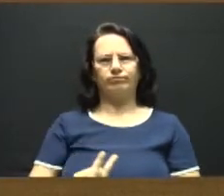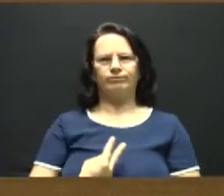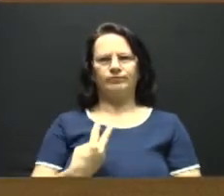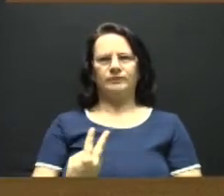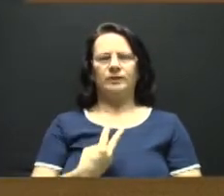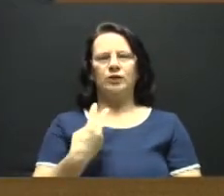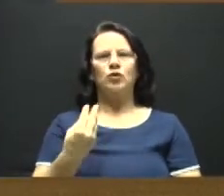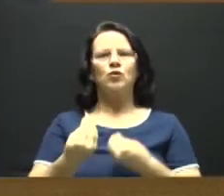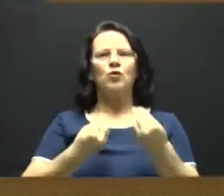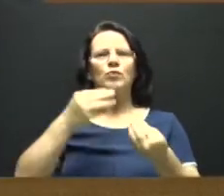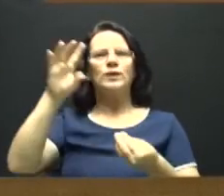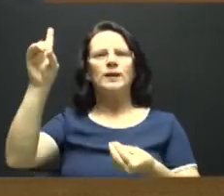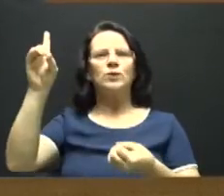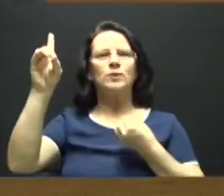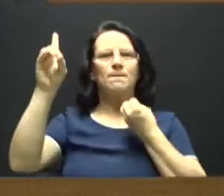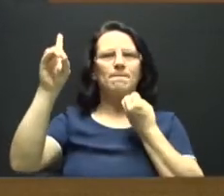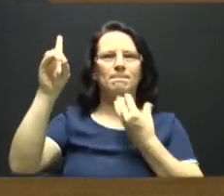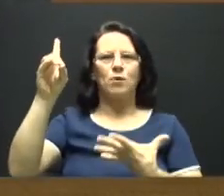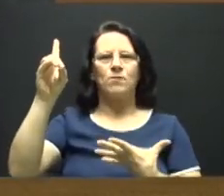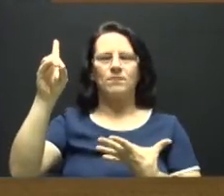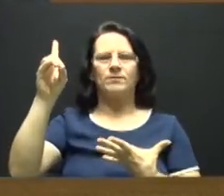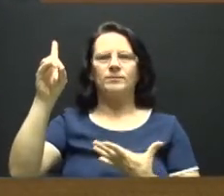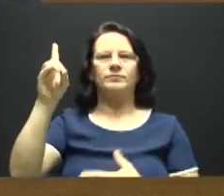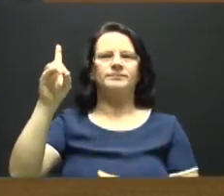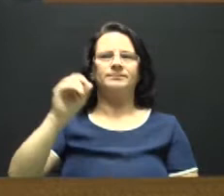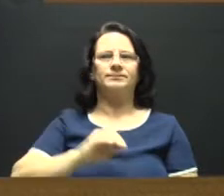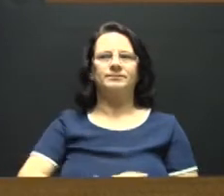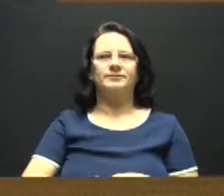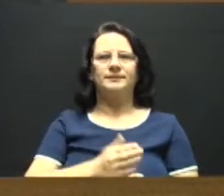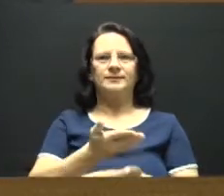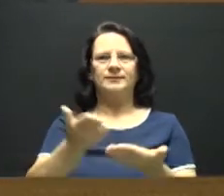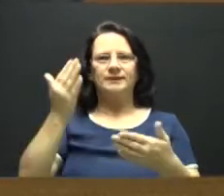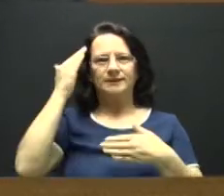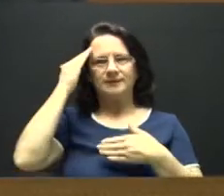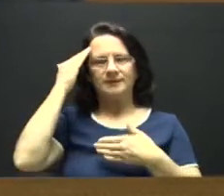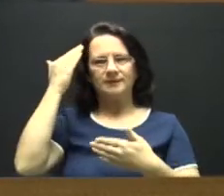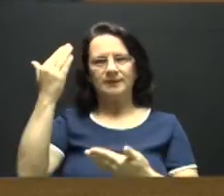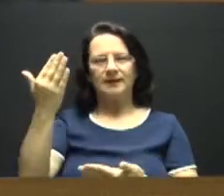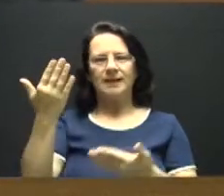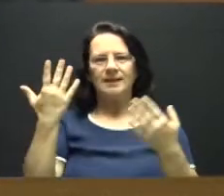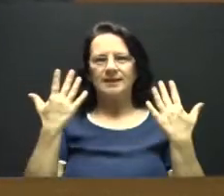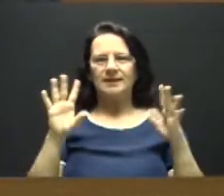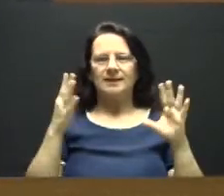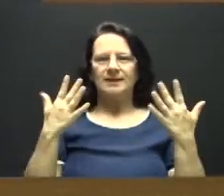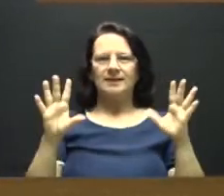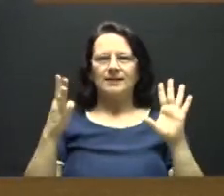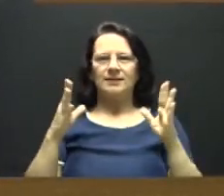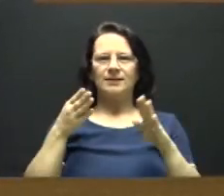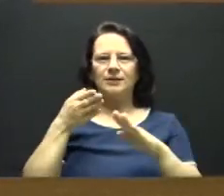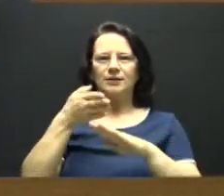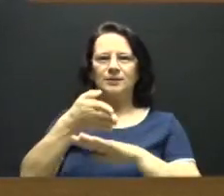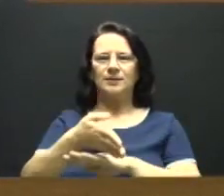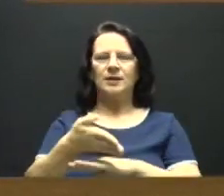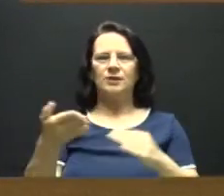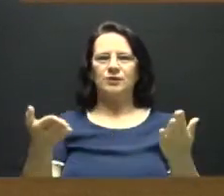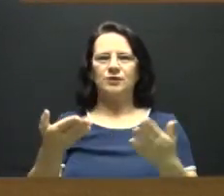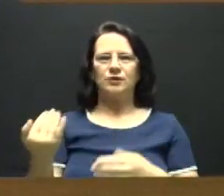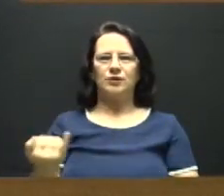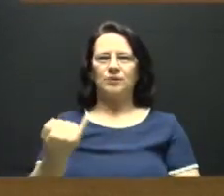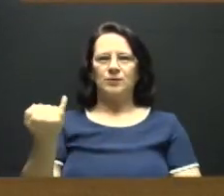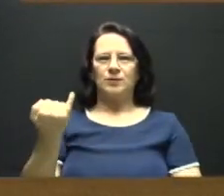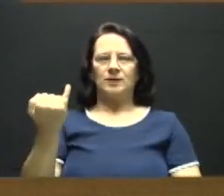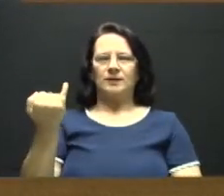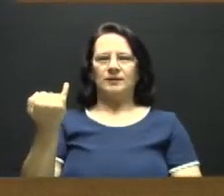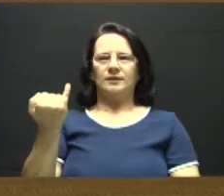o quanto deus tem sido bom conosco então a todos vocês muito obrigado e parabéns por estarem participando desse tão importante